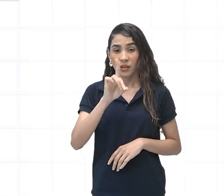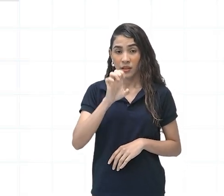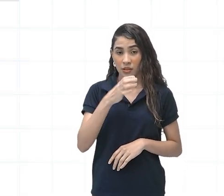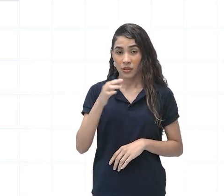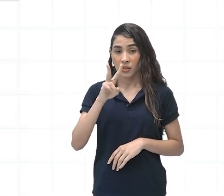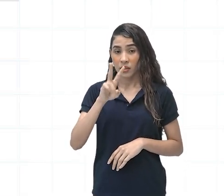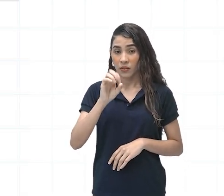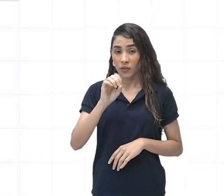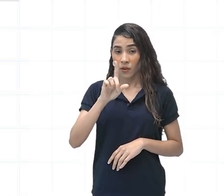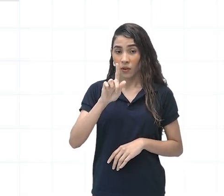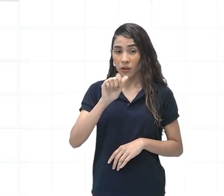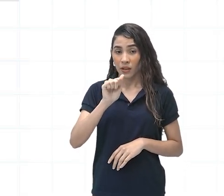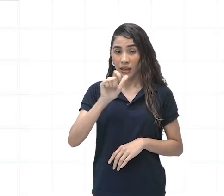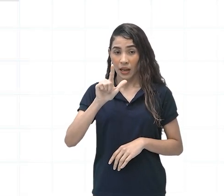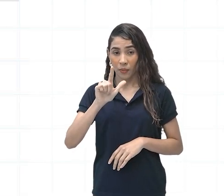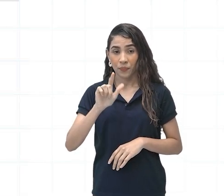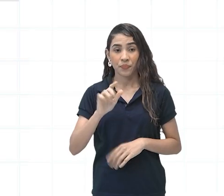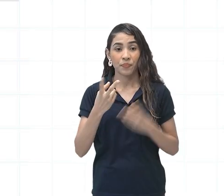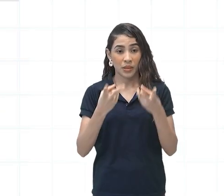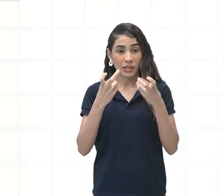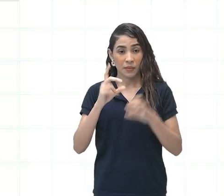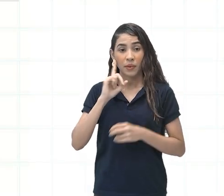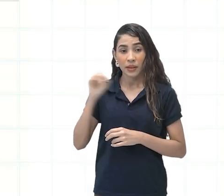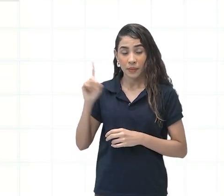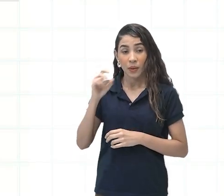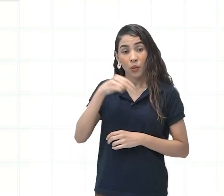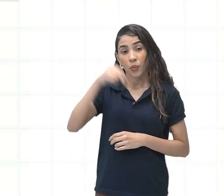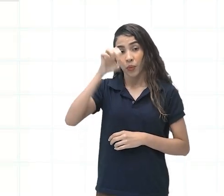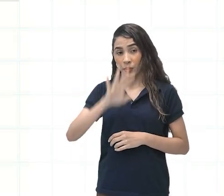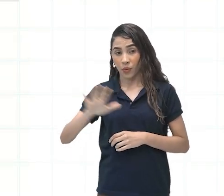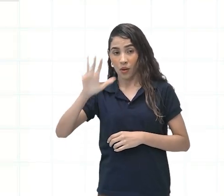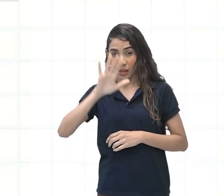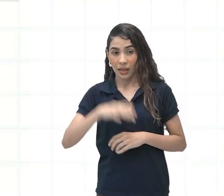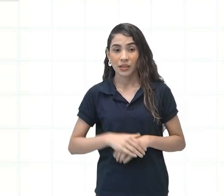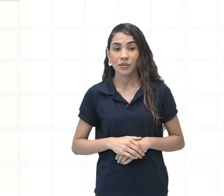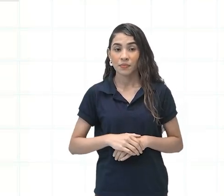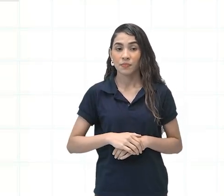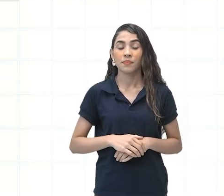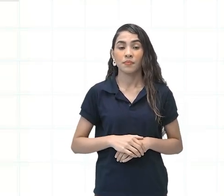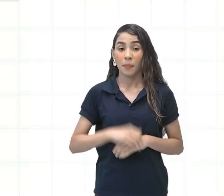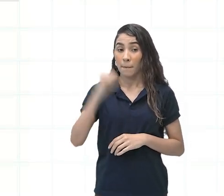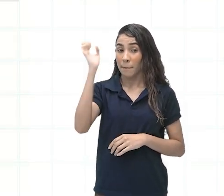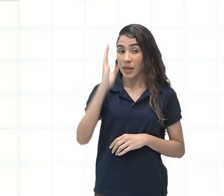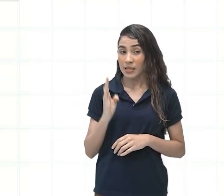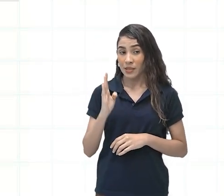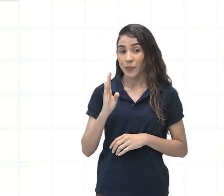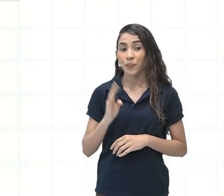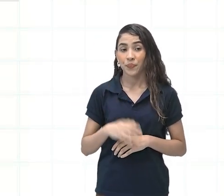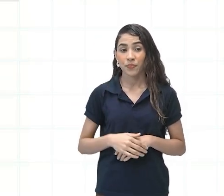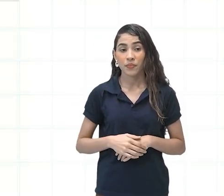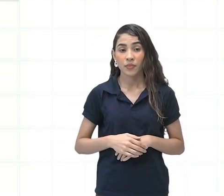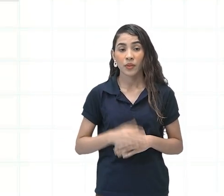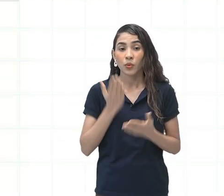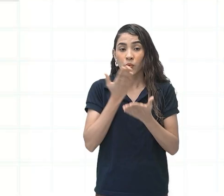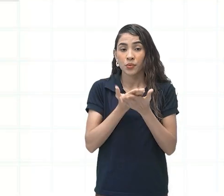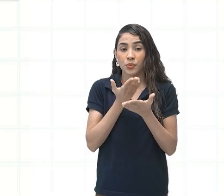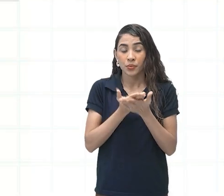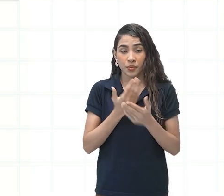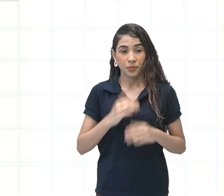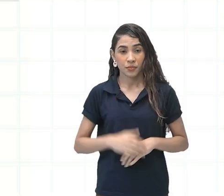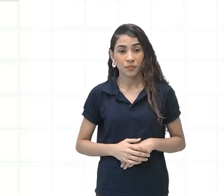correto? Notem o seguinte, no Nordeste, e aqui nós estamos falando de Brasil, tá bom? Os